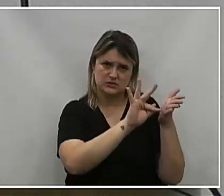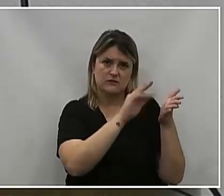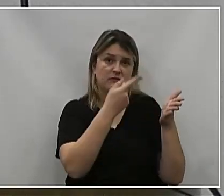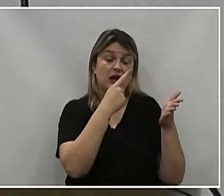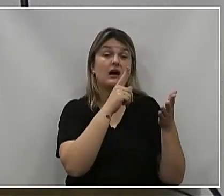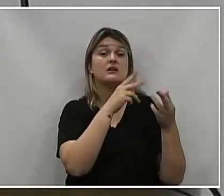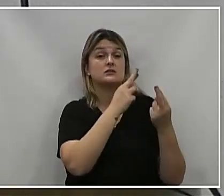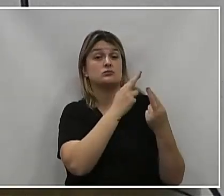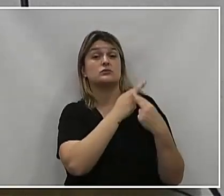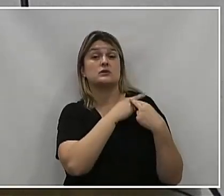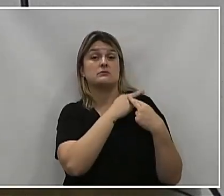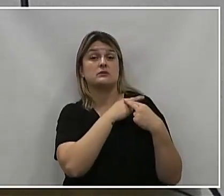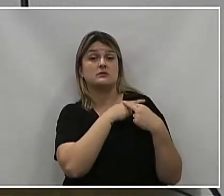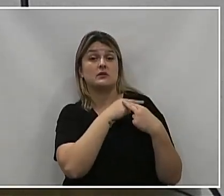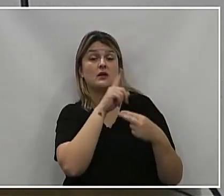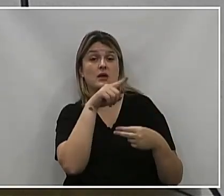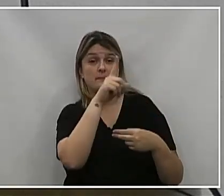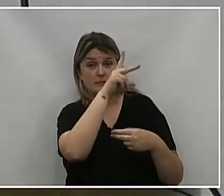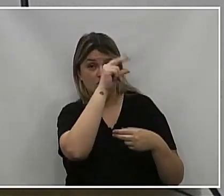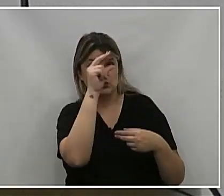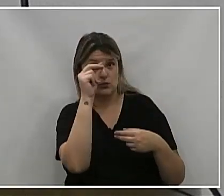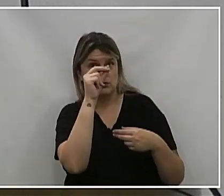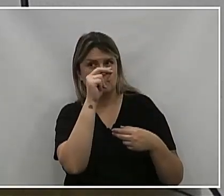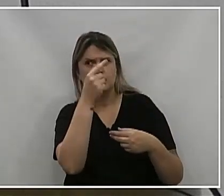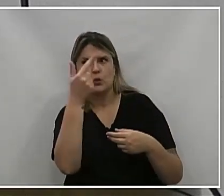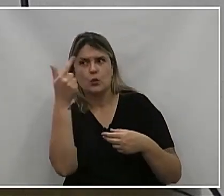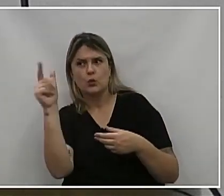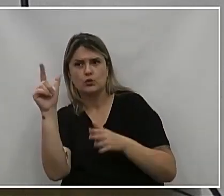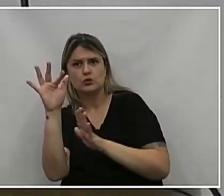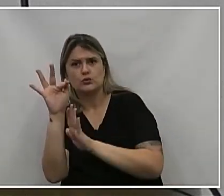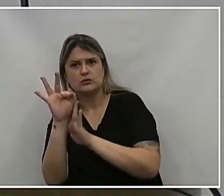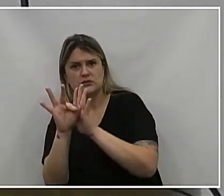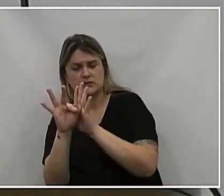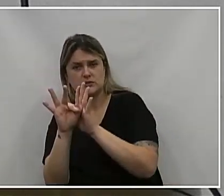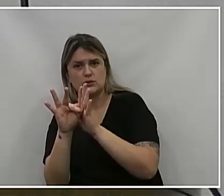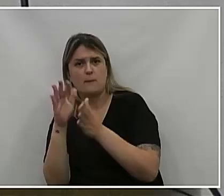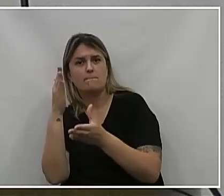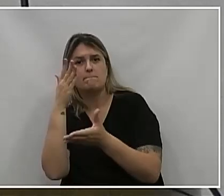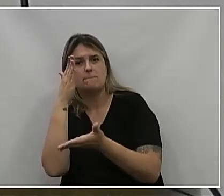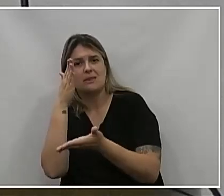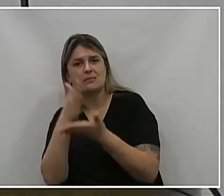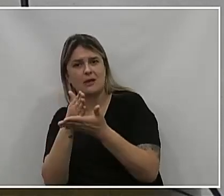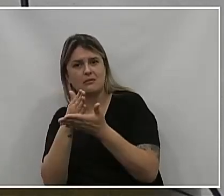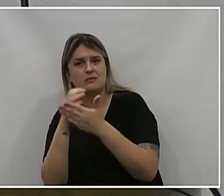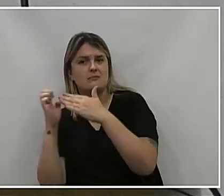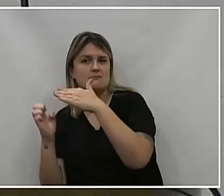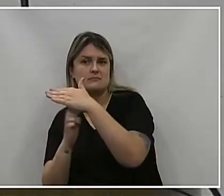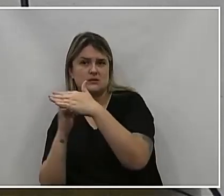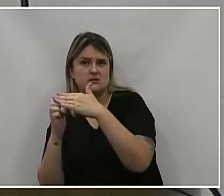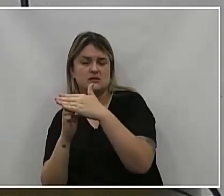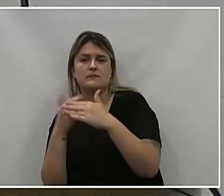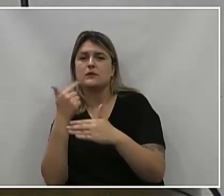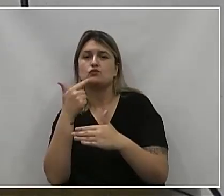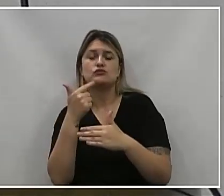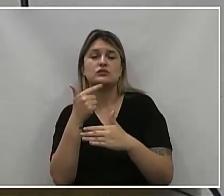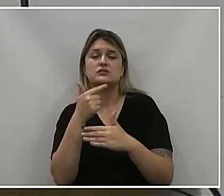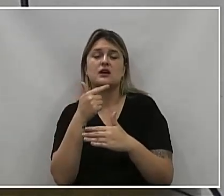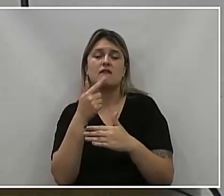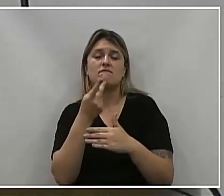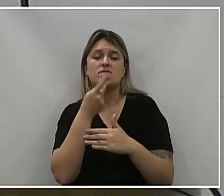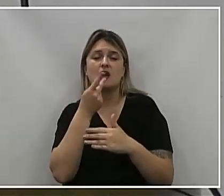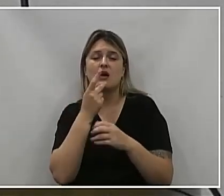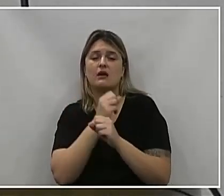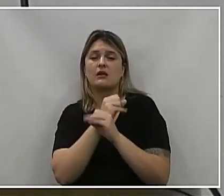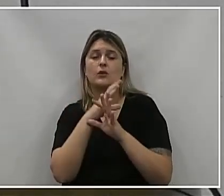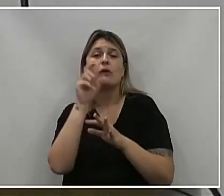essa responsabilidade era do município e em parte da concessionária. Então, não tinha uma definição exata de quem custearia